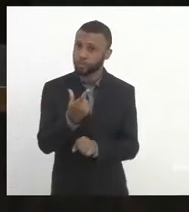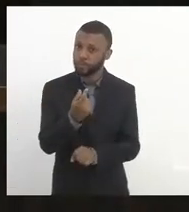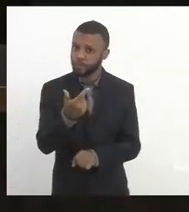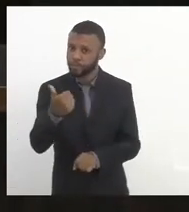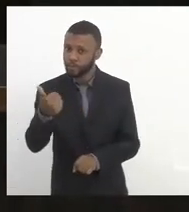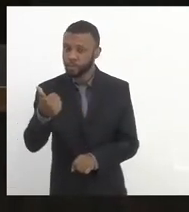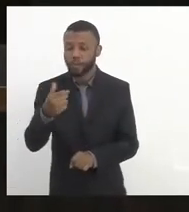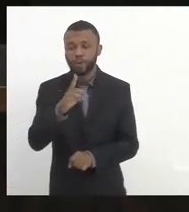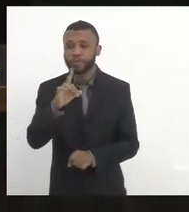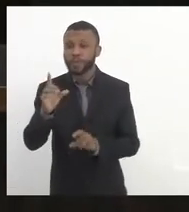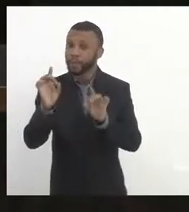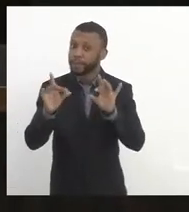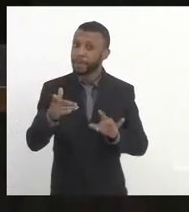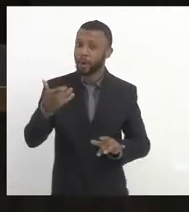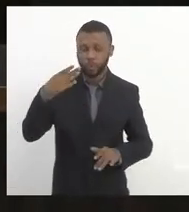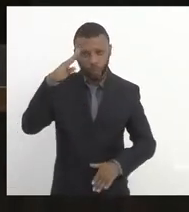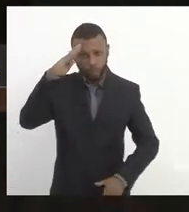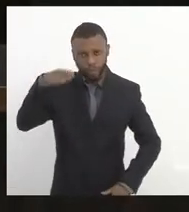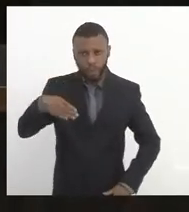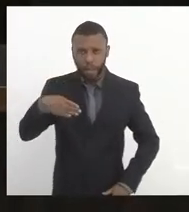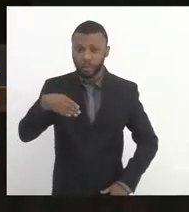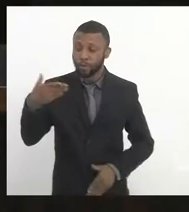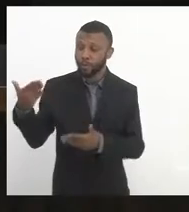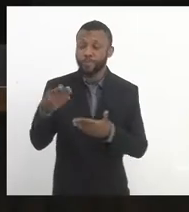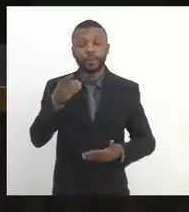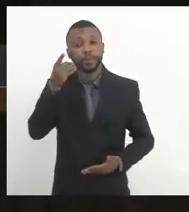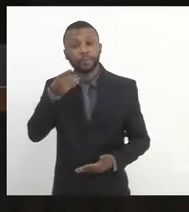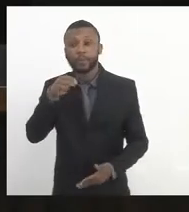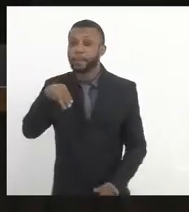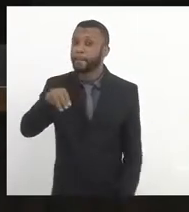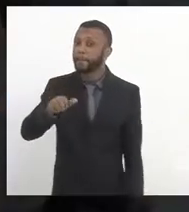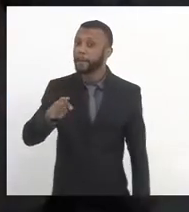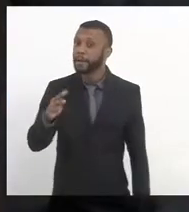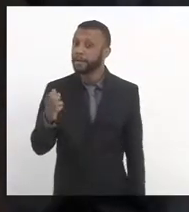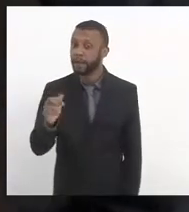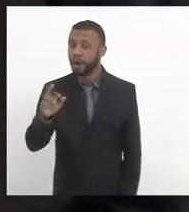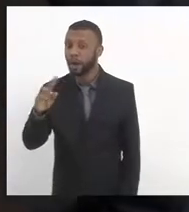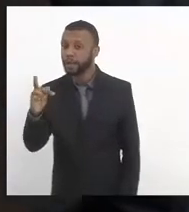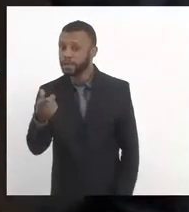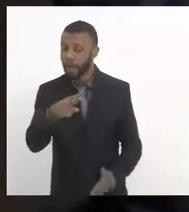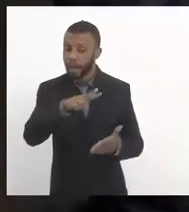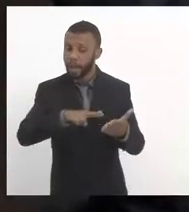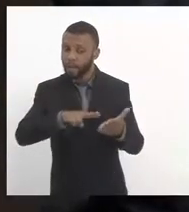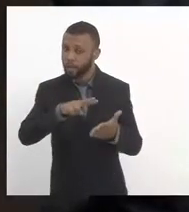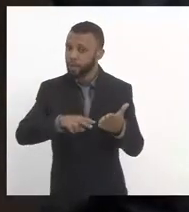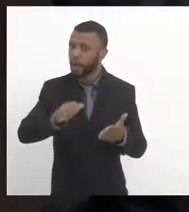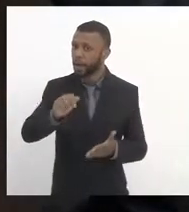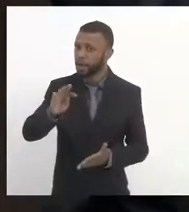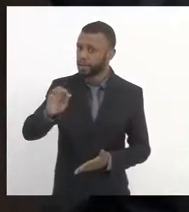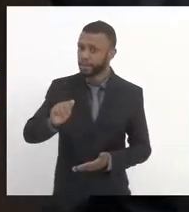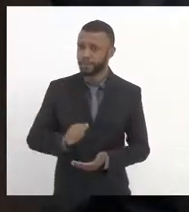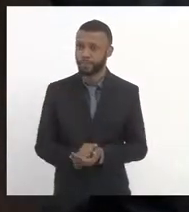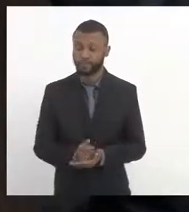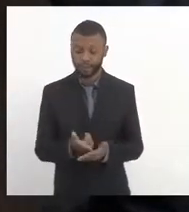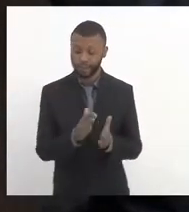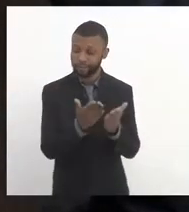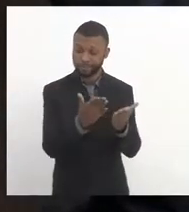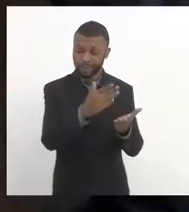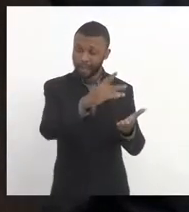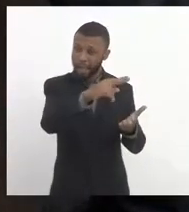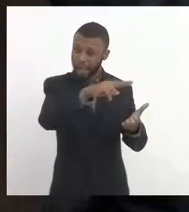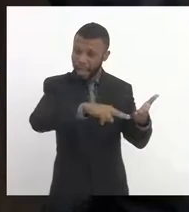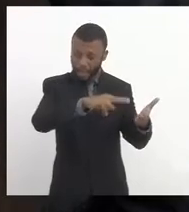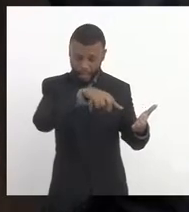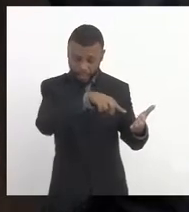Rocha para fazer a leitura da ata da sessão anterior. A ata reflete com exatidão o ocorrido na 61ª